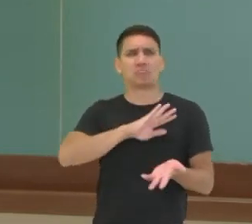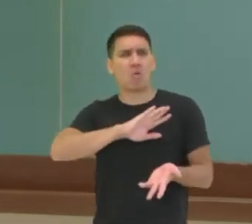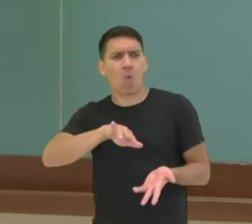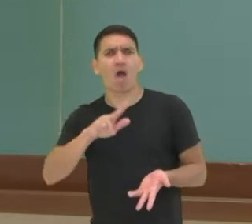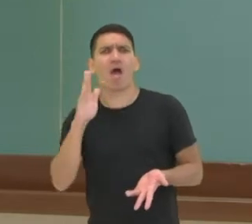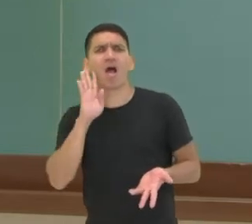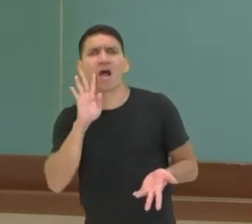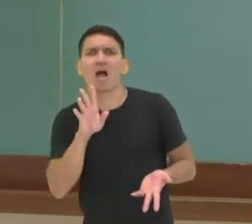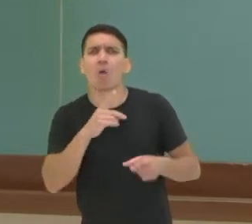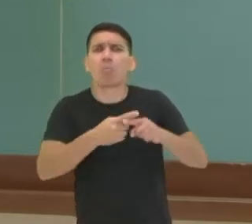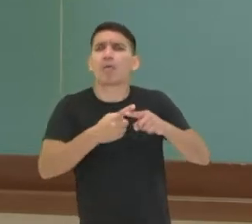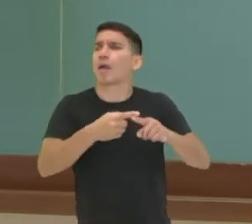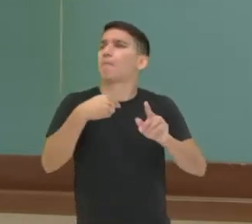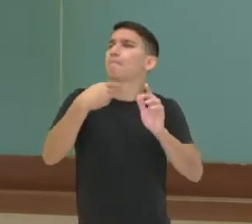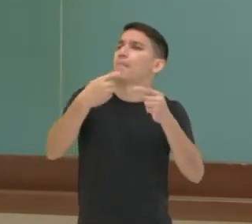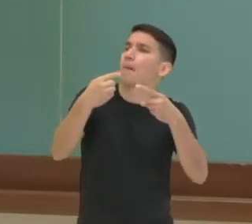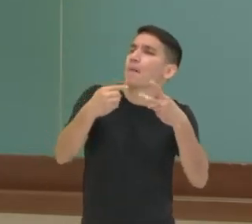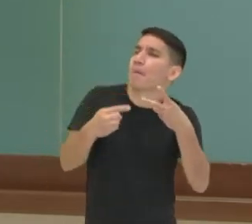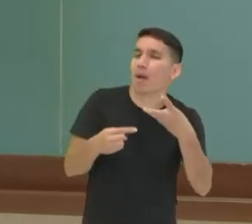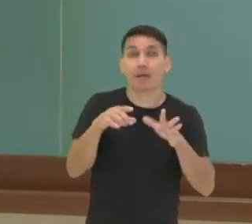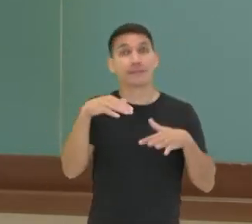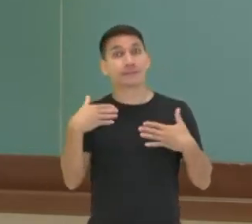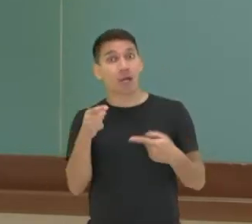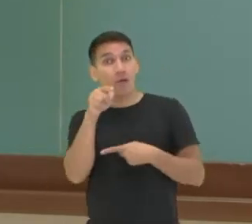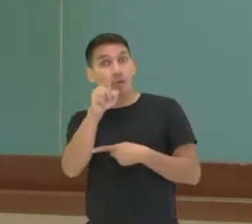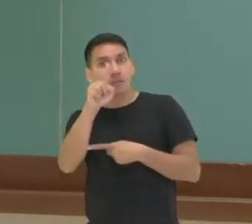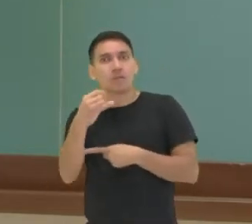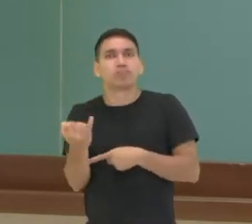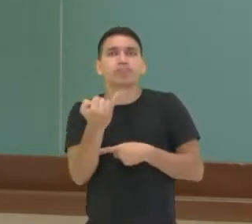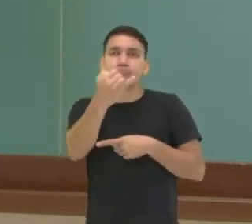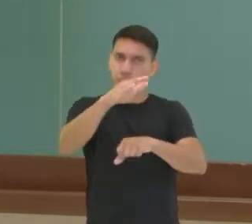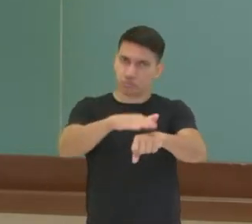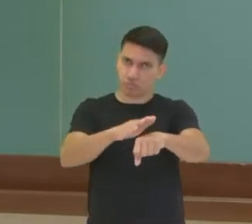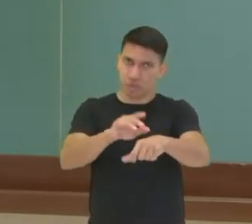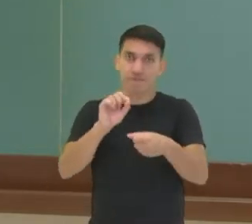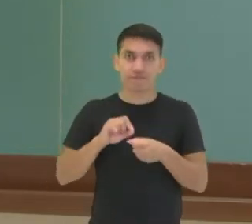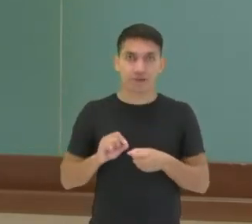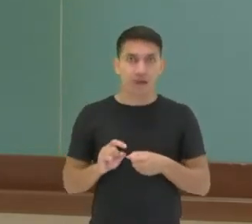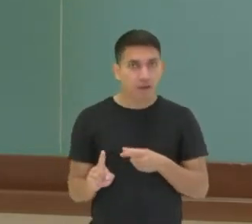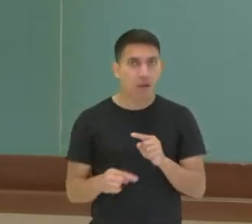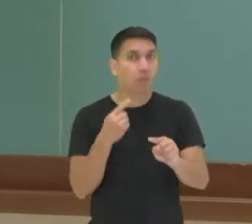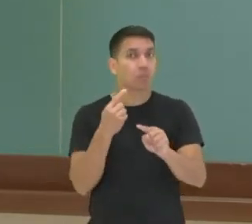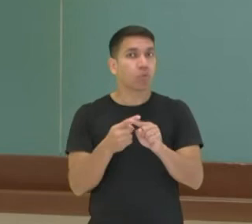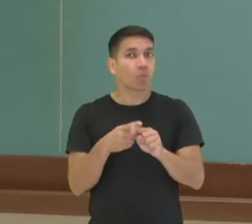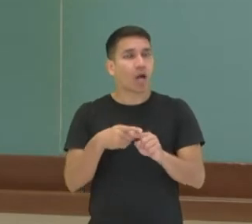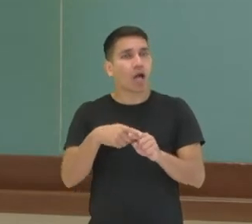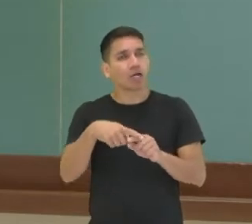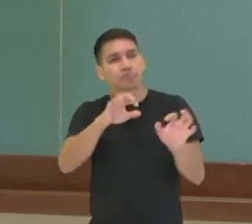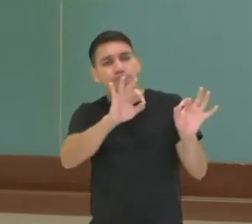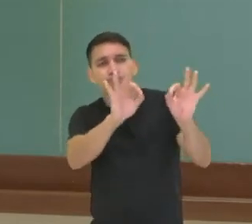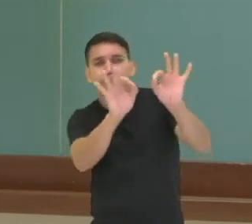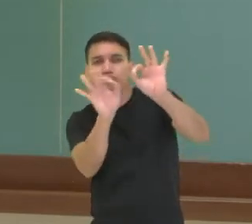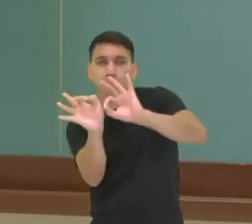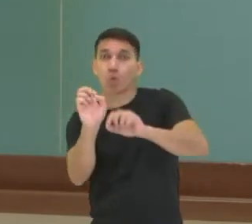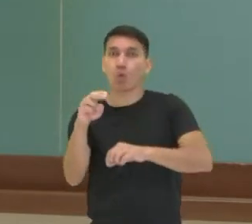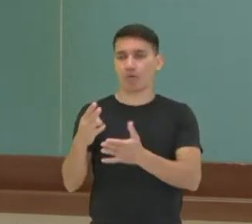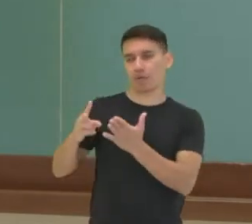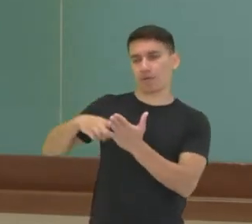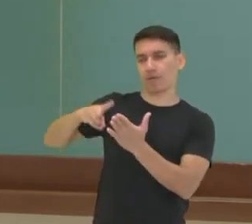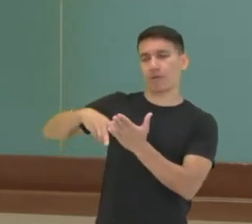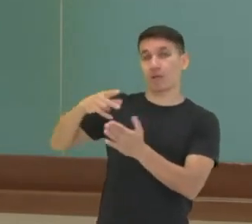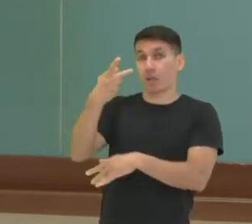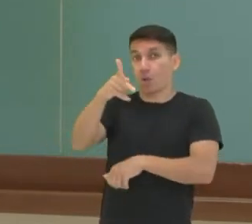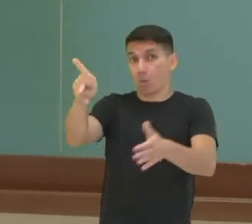aquilo, Então, isso é importante, tá? Quando você assiste, quando você lê, você ter a